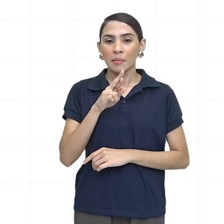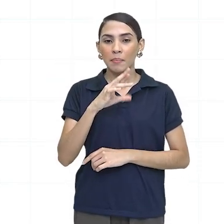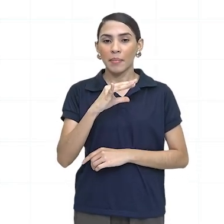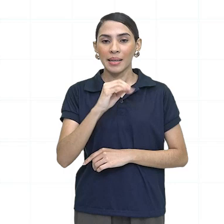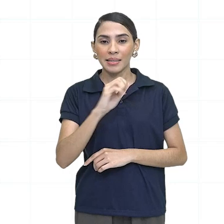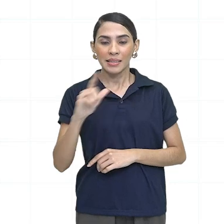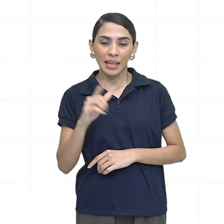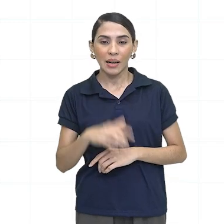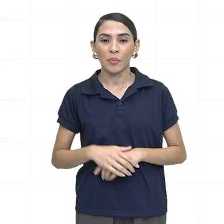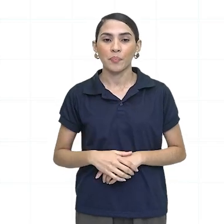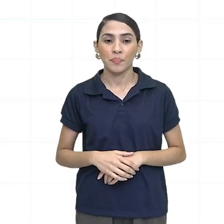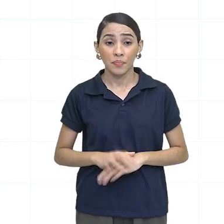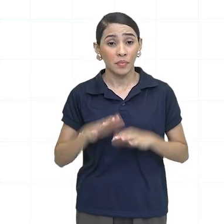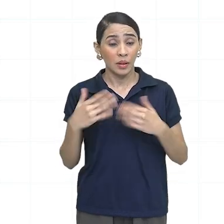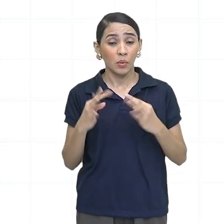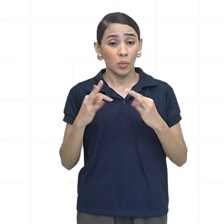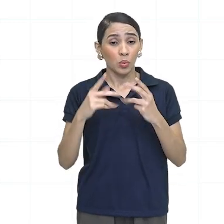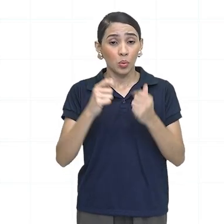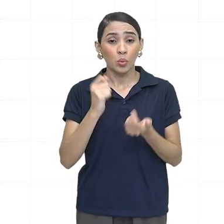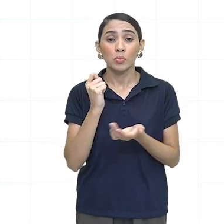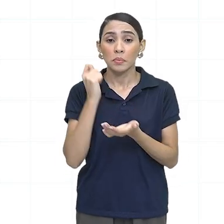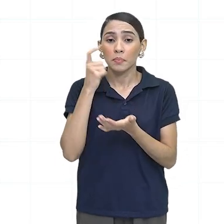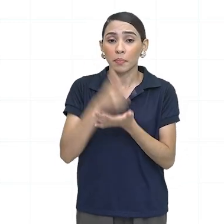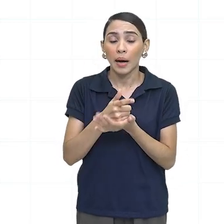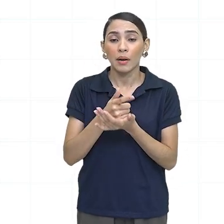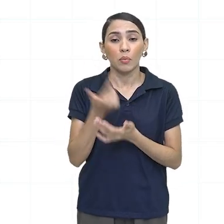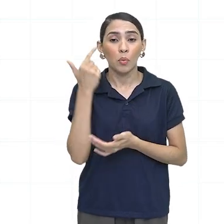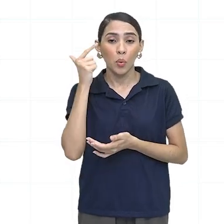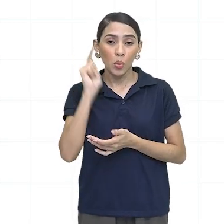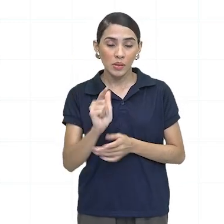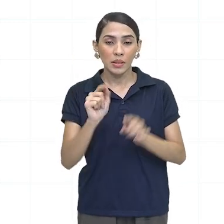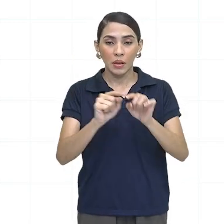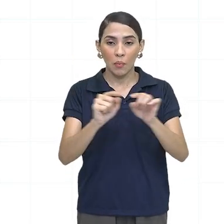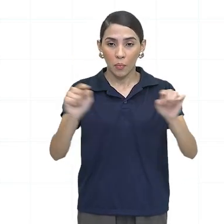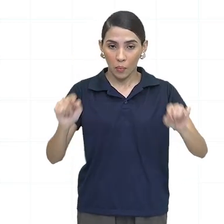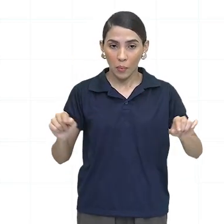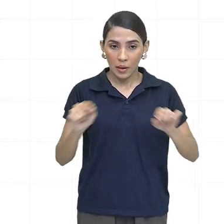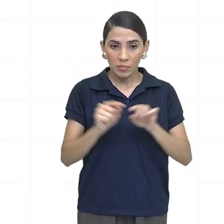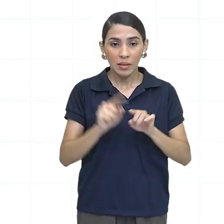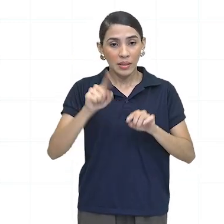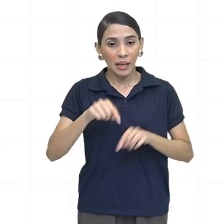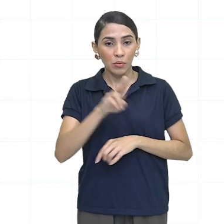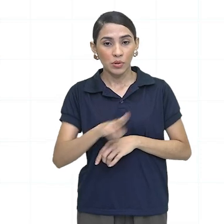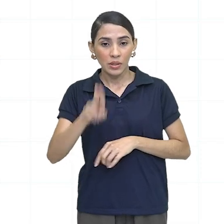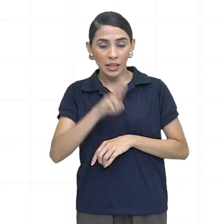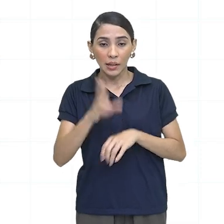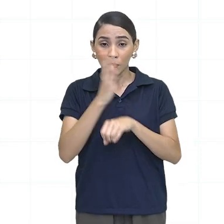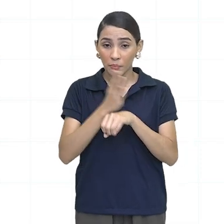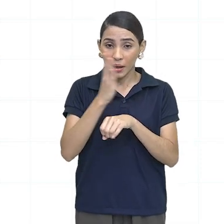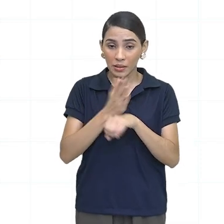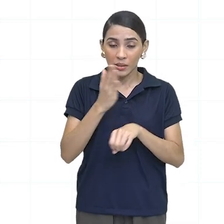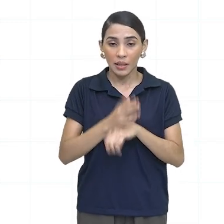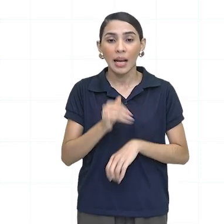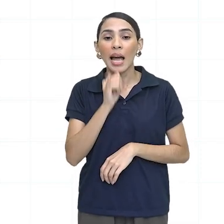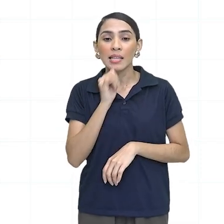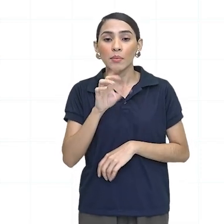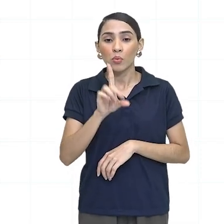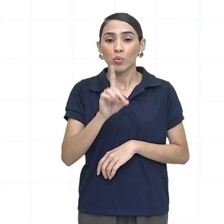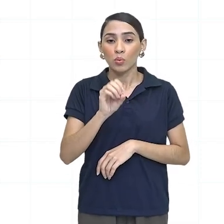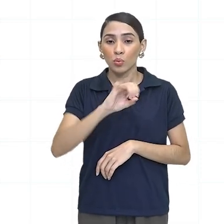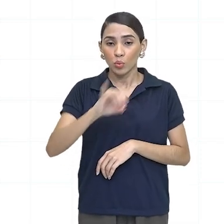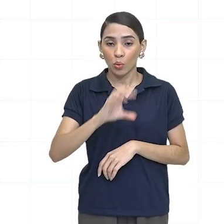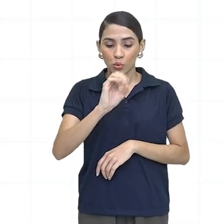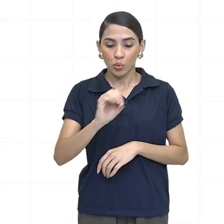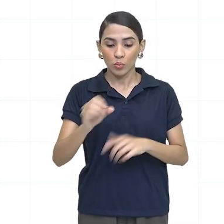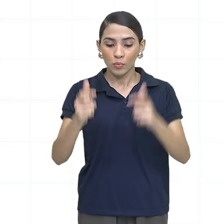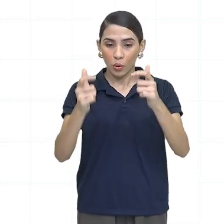fins lucrativos. Todos pagam apenas para manter os espaços que é utilizado para o treino, que no caso é o dojo,